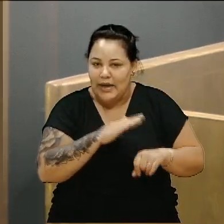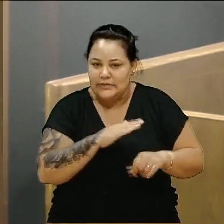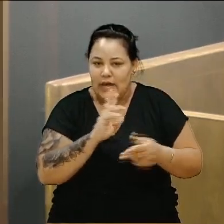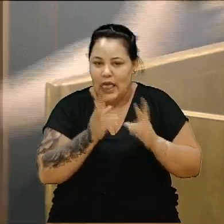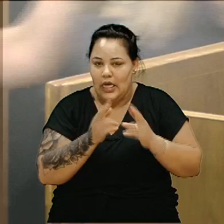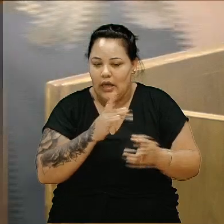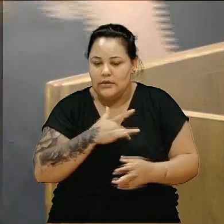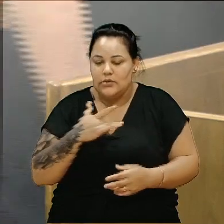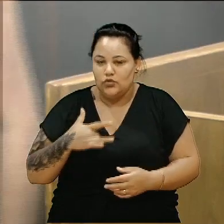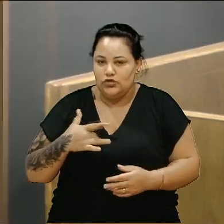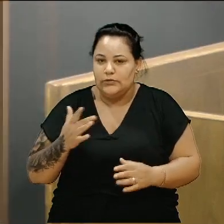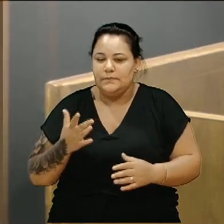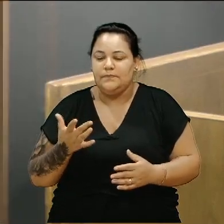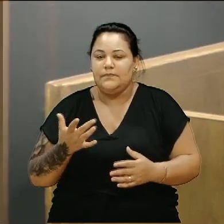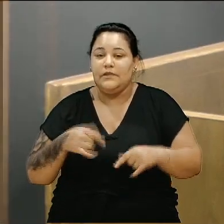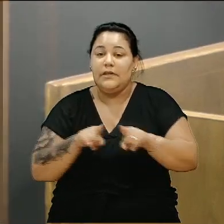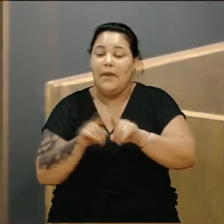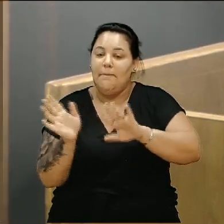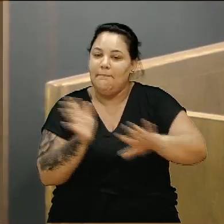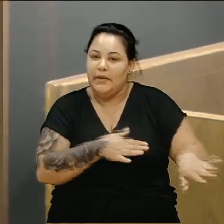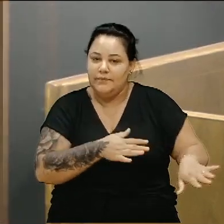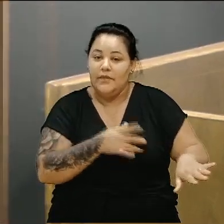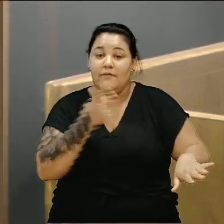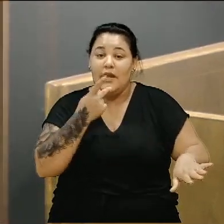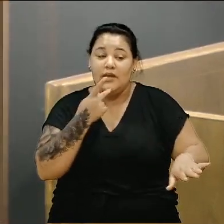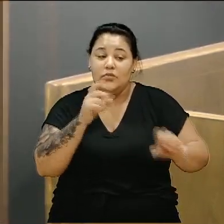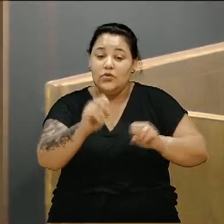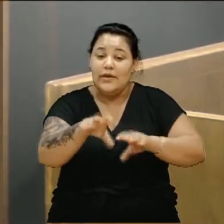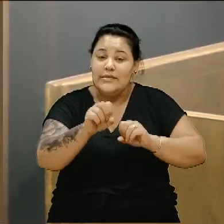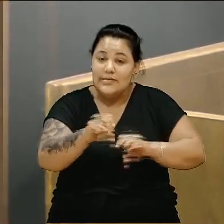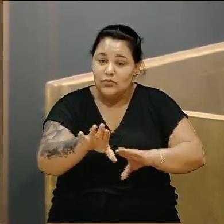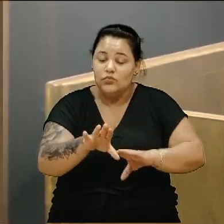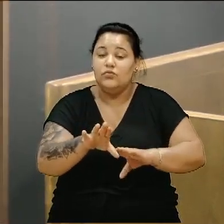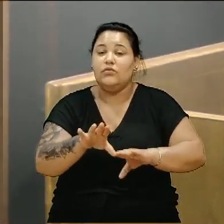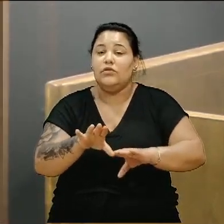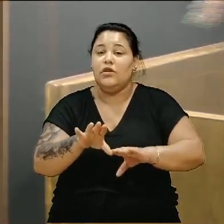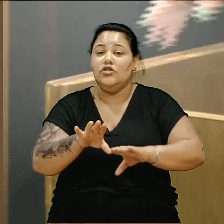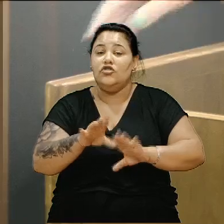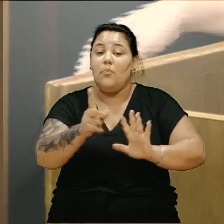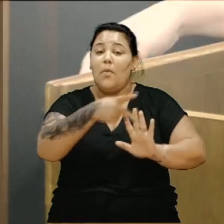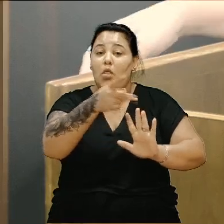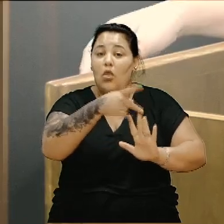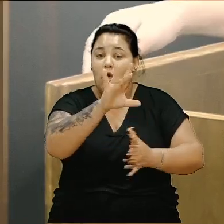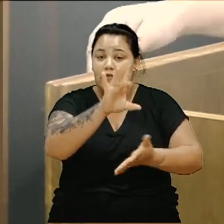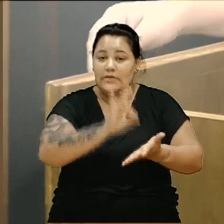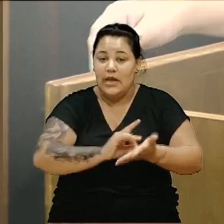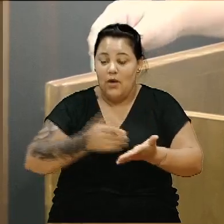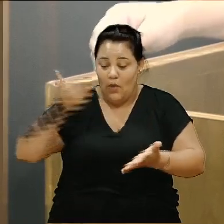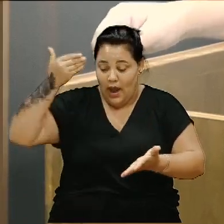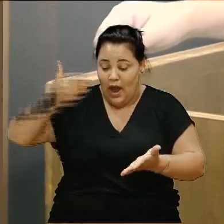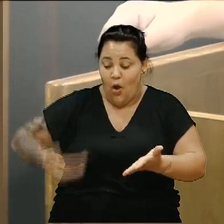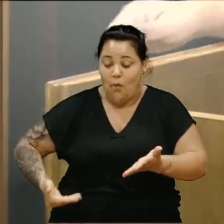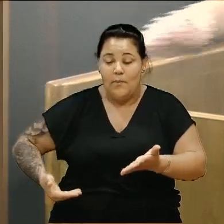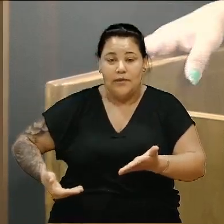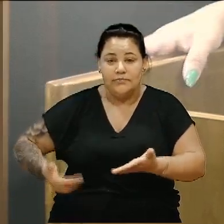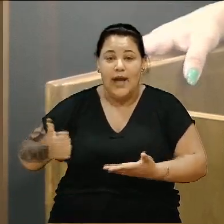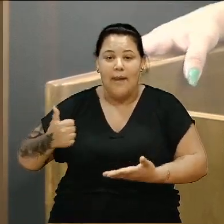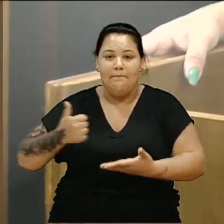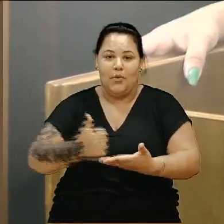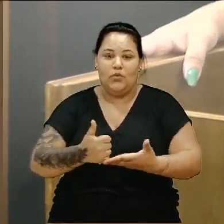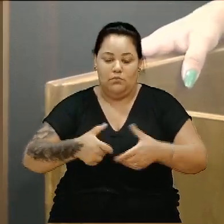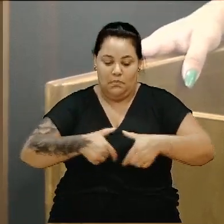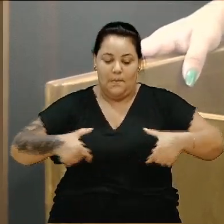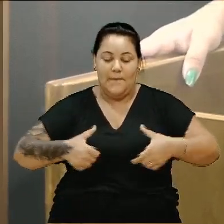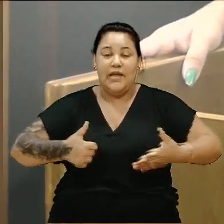saúde. Na questão da educação, a gente protocolou o uniforme patrocinado.